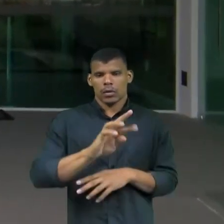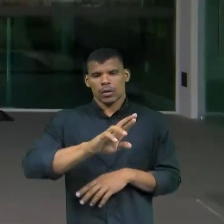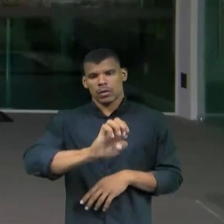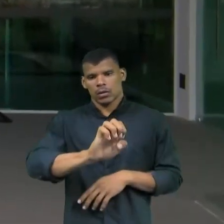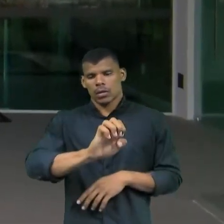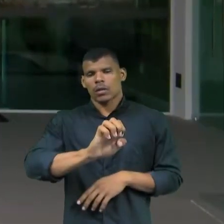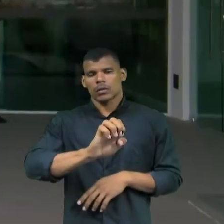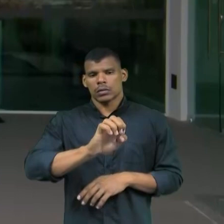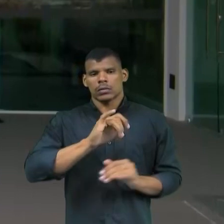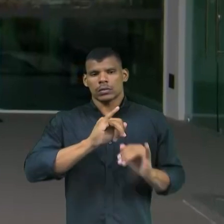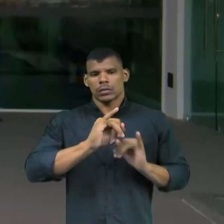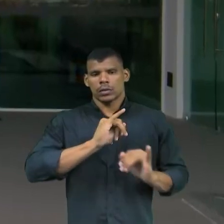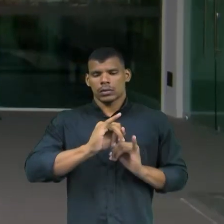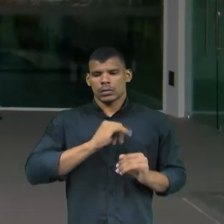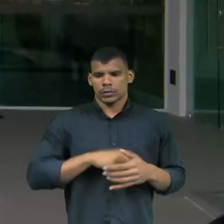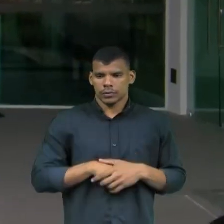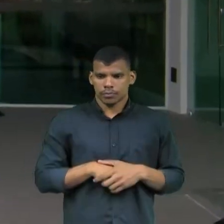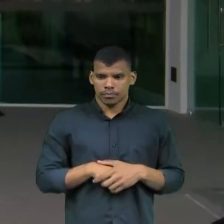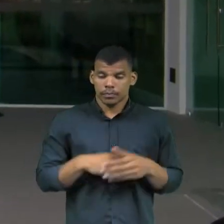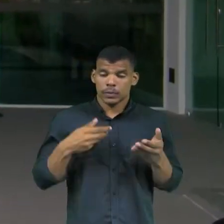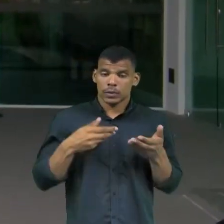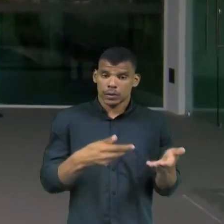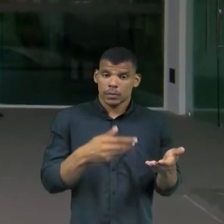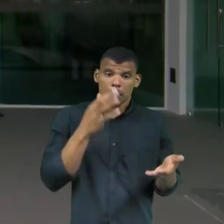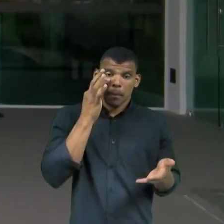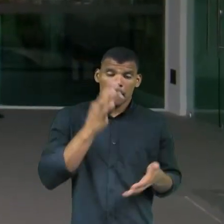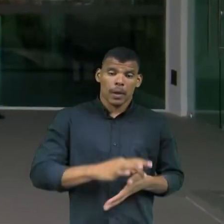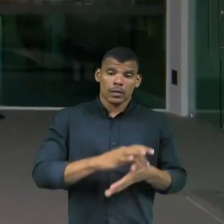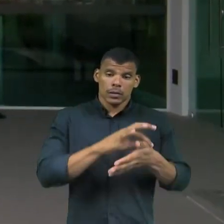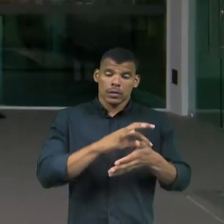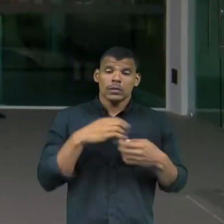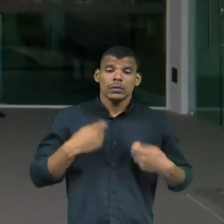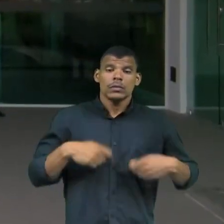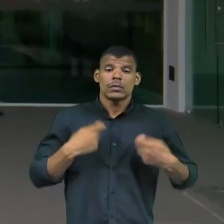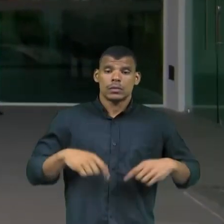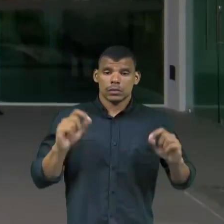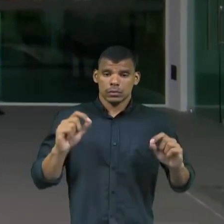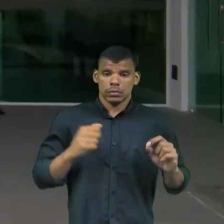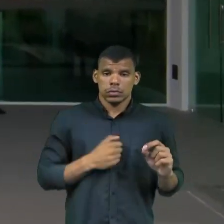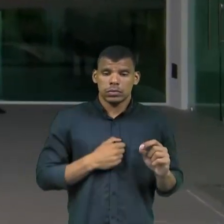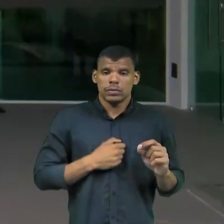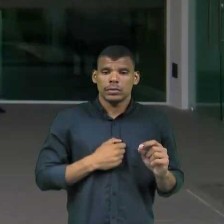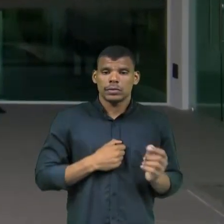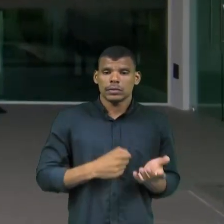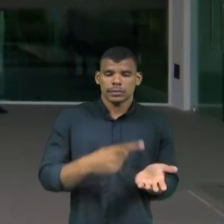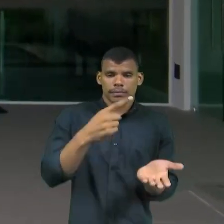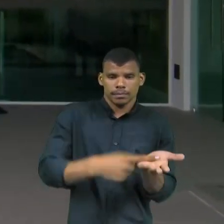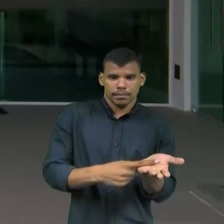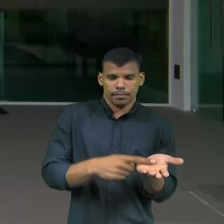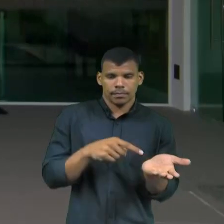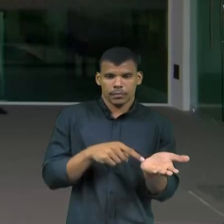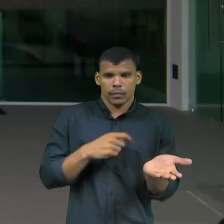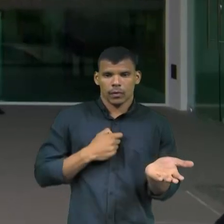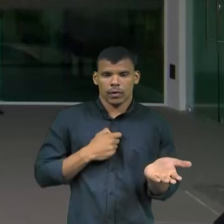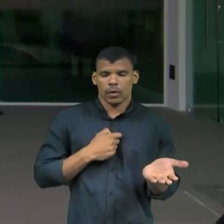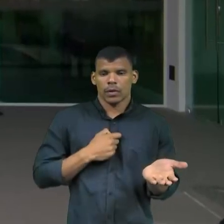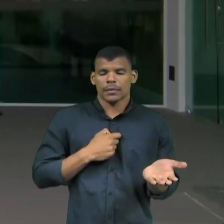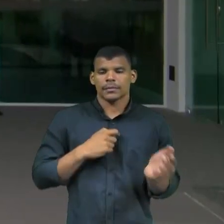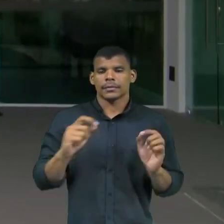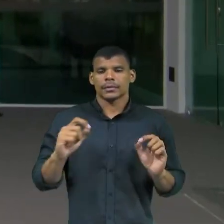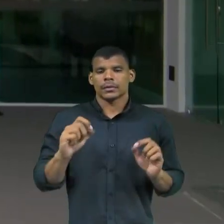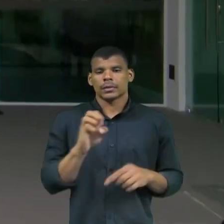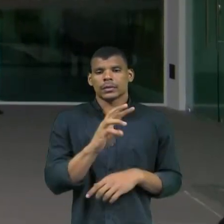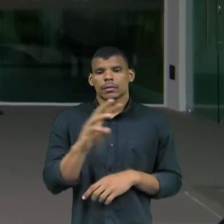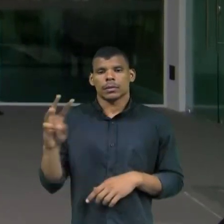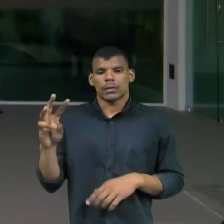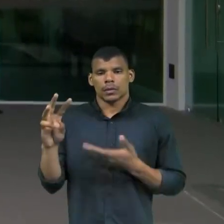internet. Para o atendimento presencial, é necessário que o eleitor faça o agendamento, que ele pode ser feito por meio do site do TRE